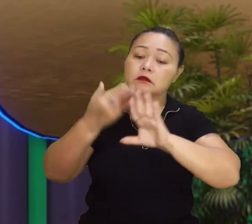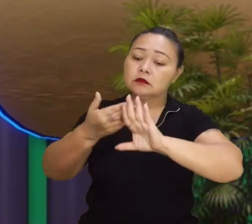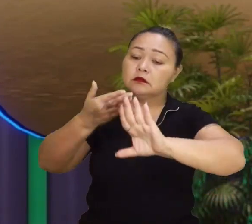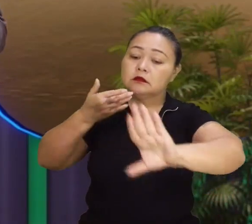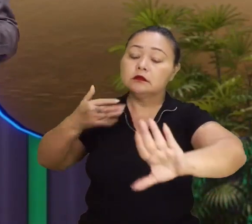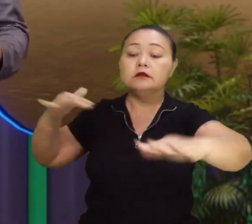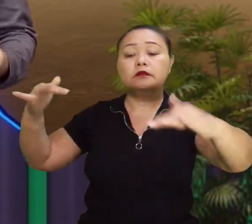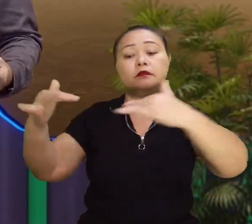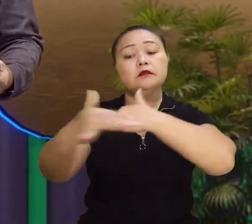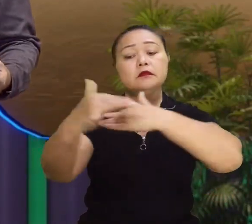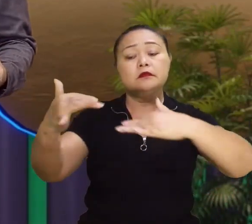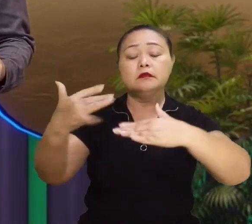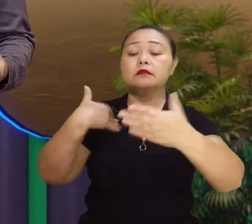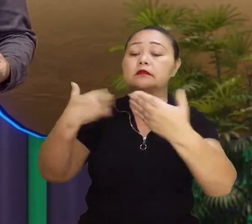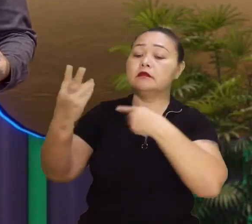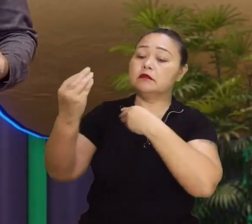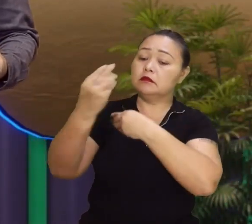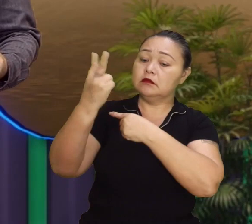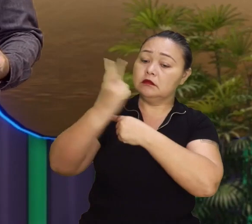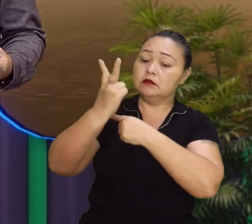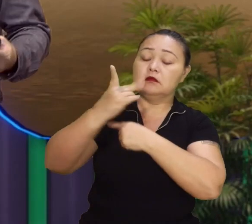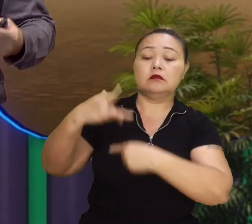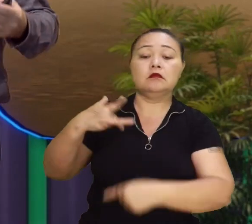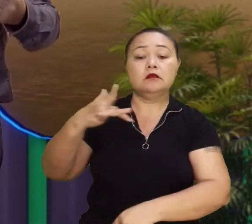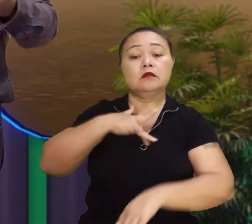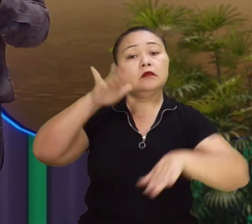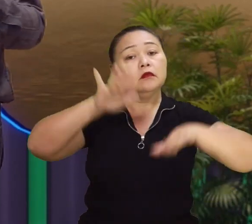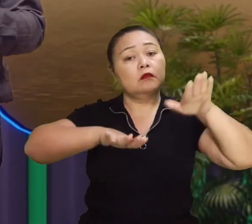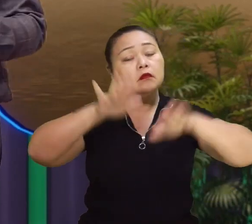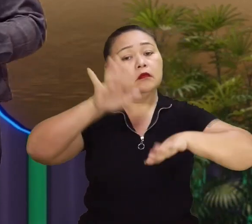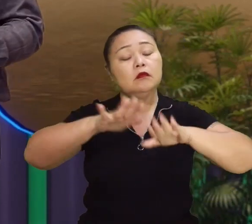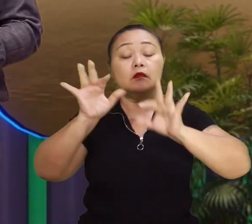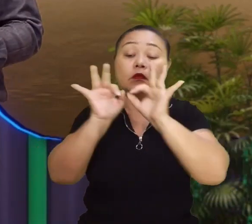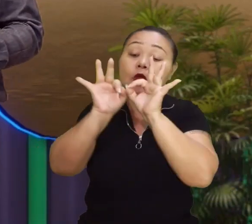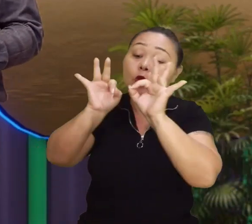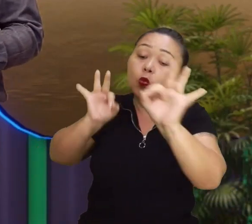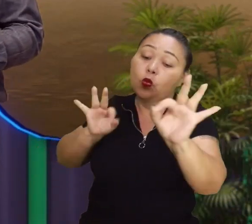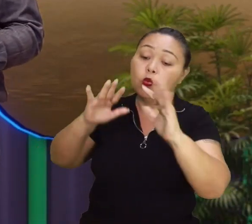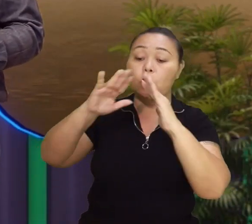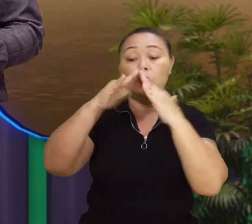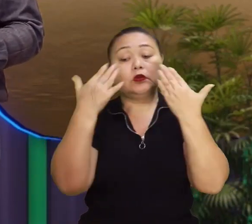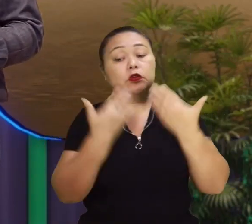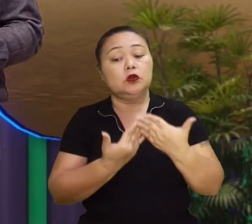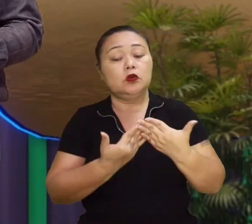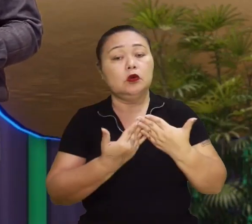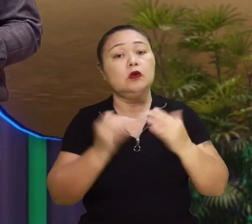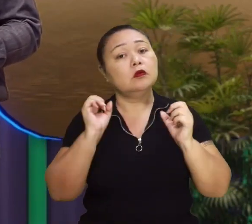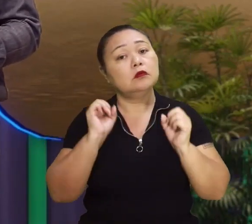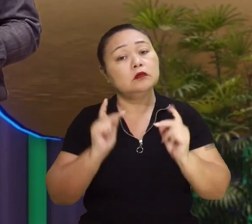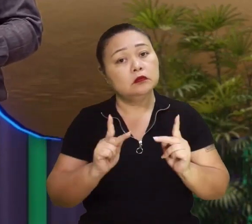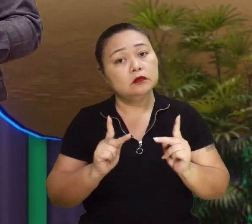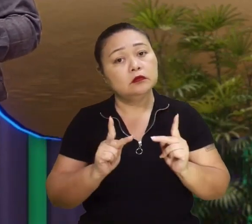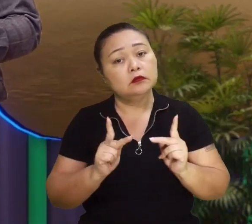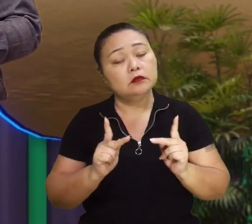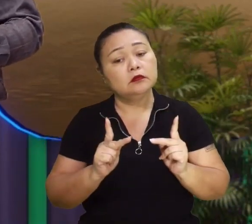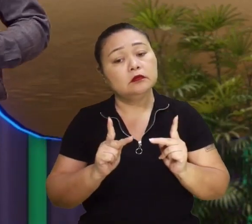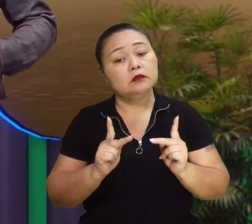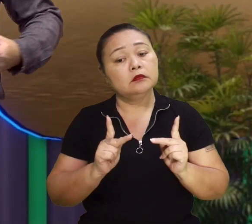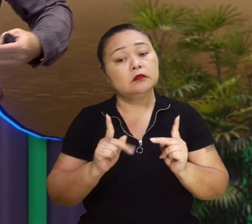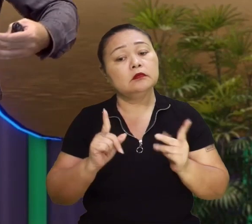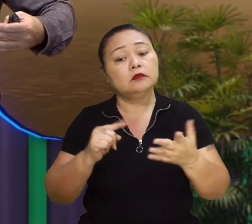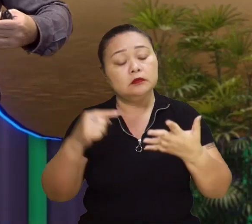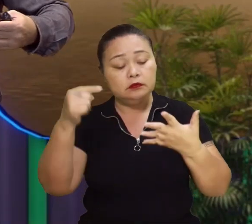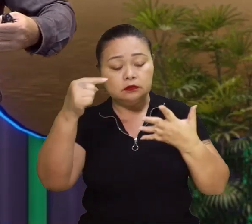dos centros para tratamento de saúde. Às vezes, estão até longe de escolas. Ok? Então, tem todos